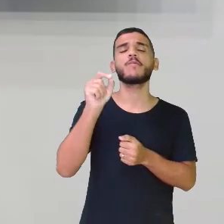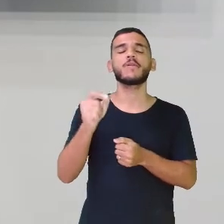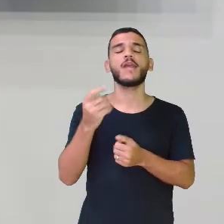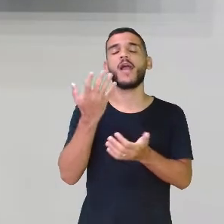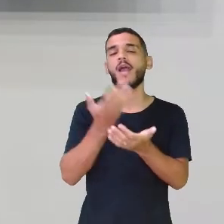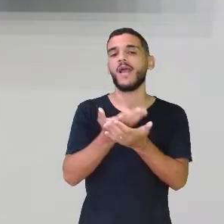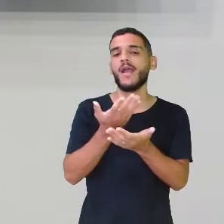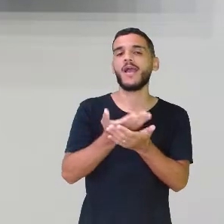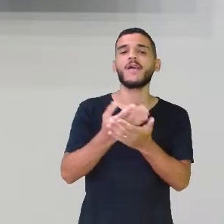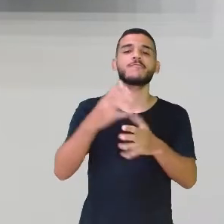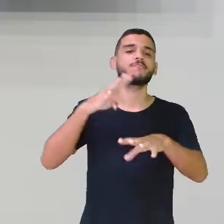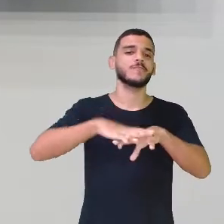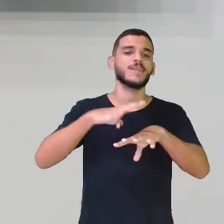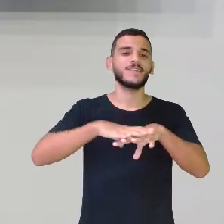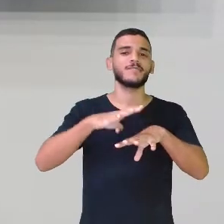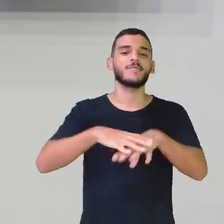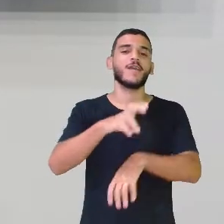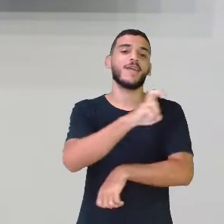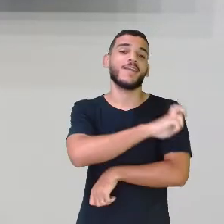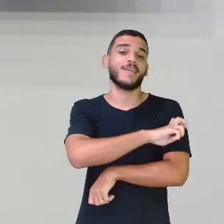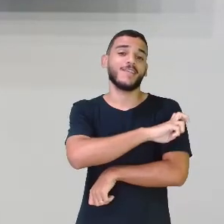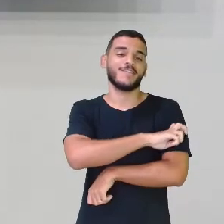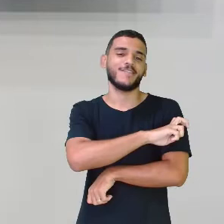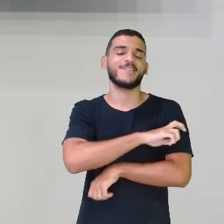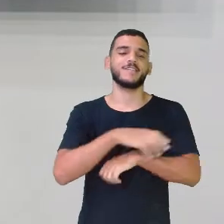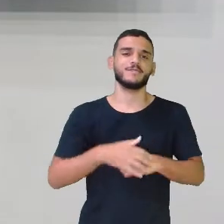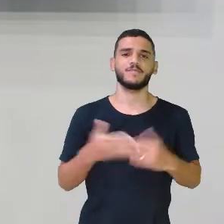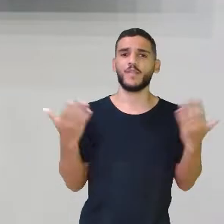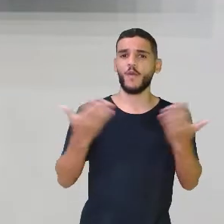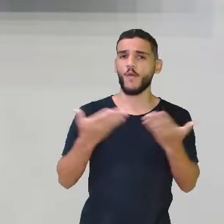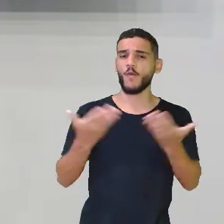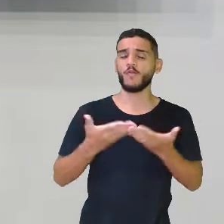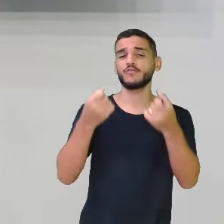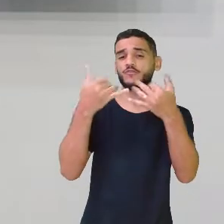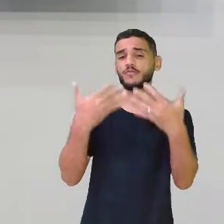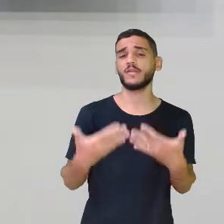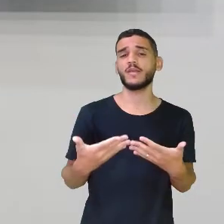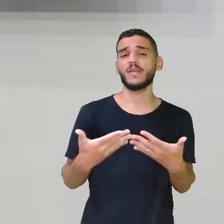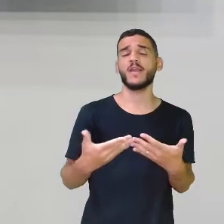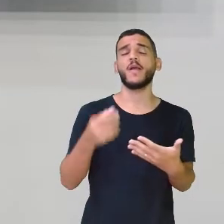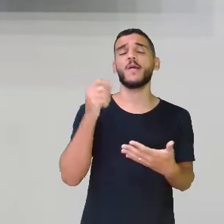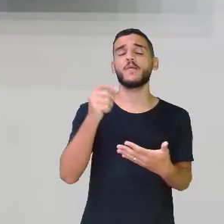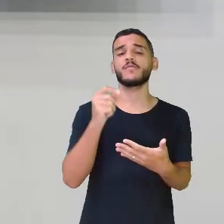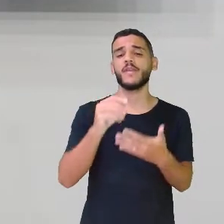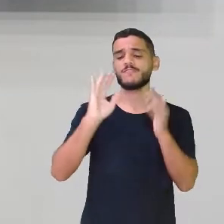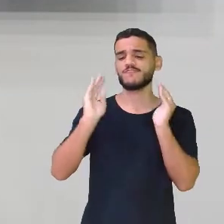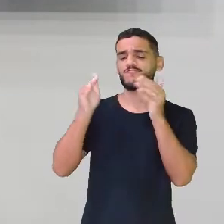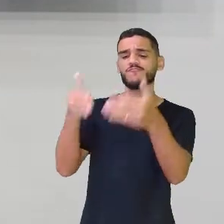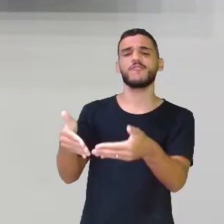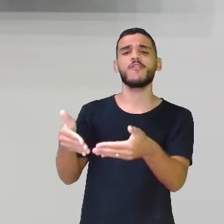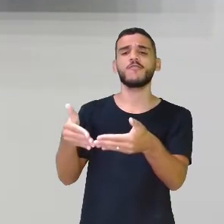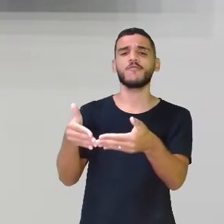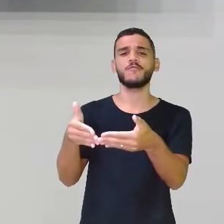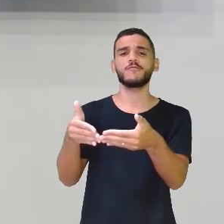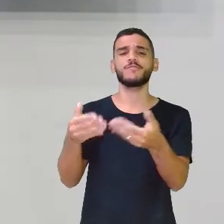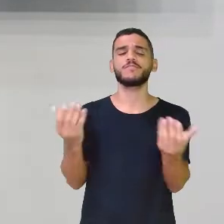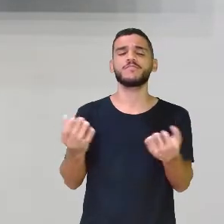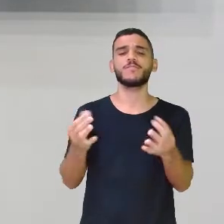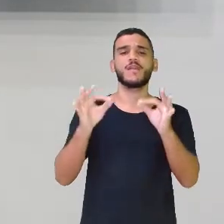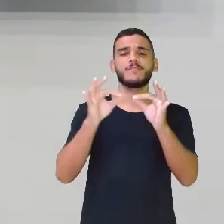anos. Hoje a gente vai conversar sobre grandezas e medidas, especificamente